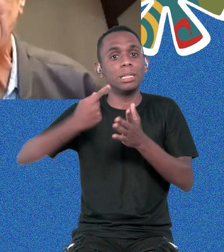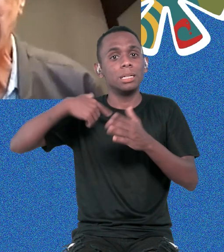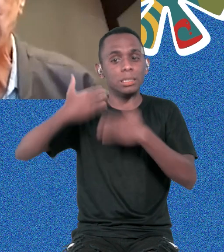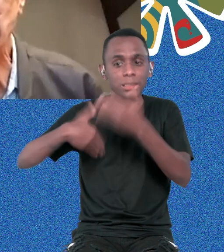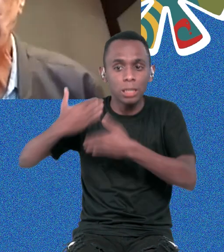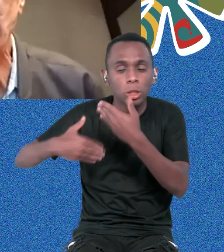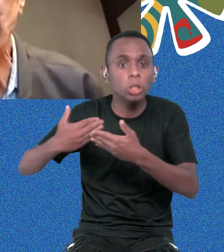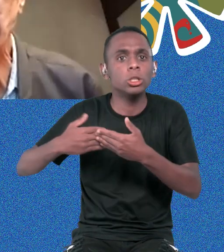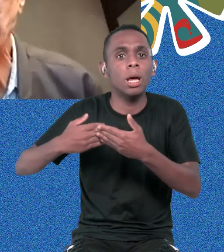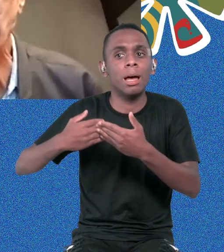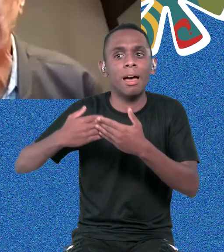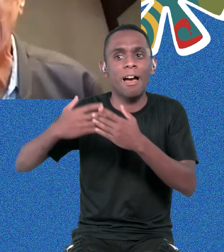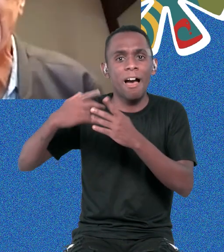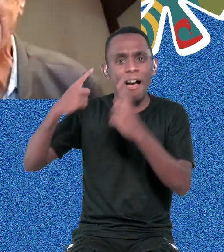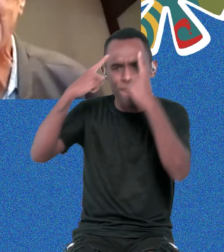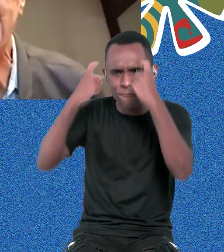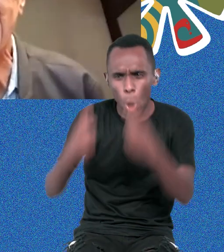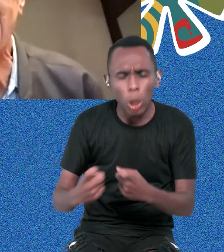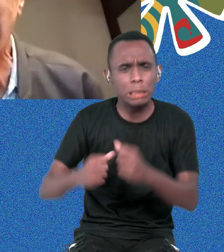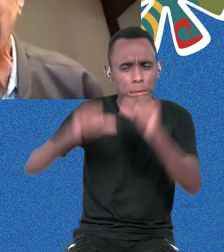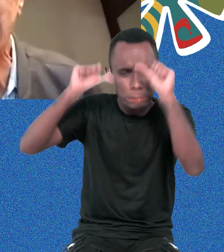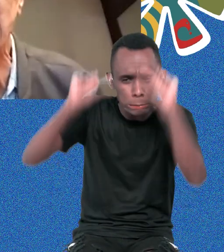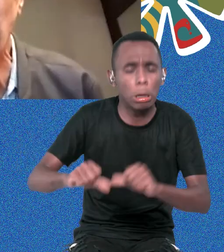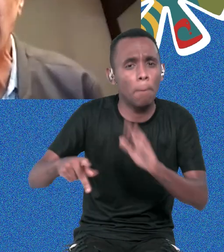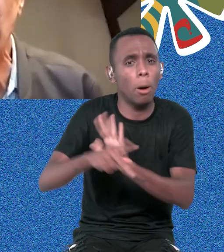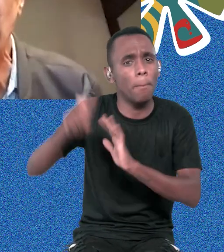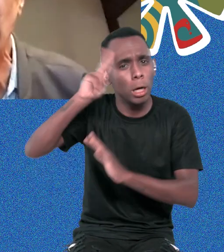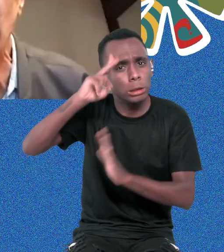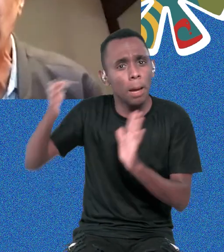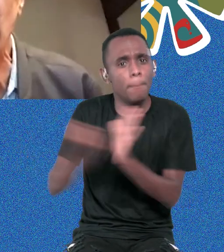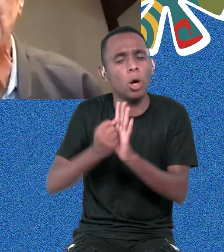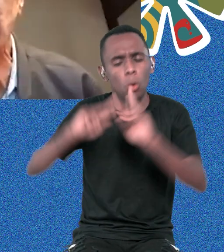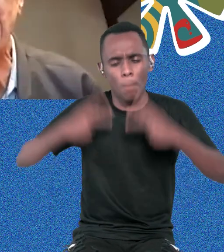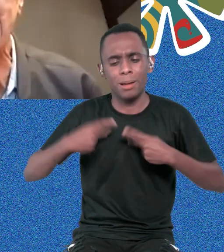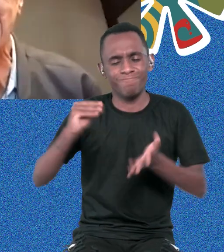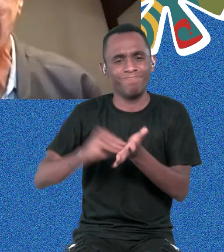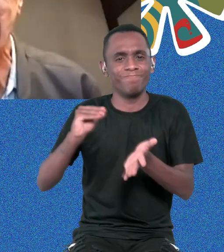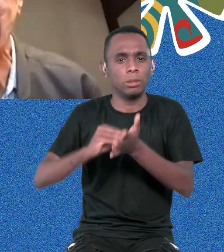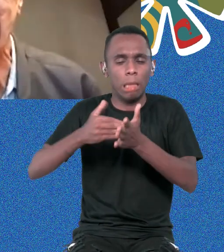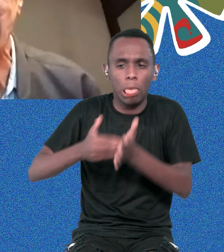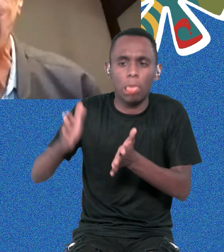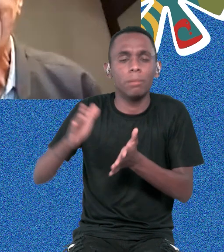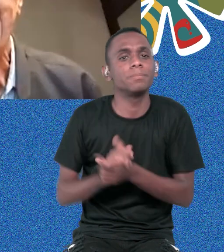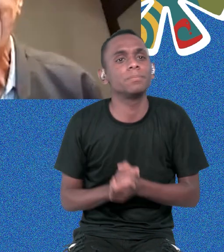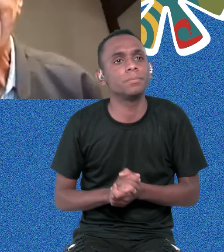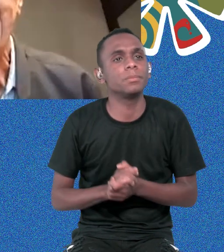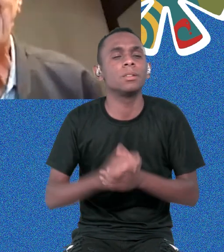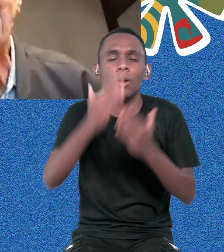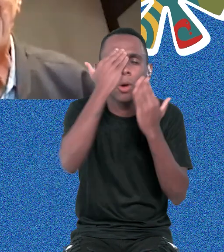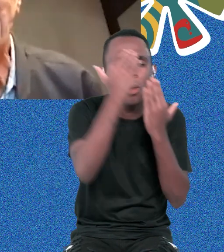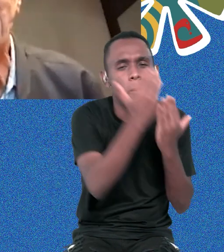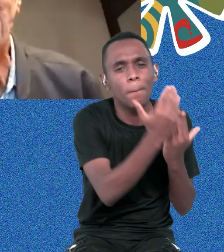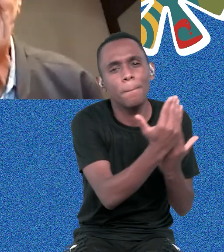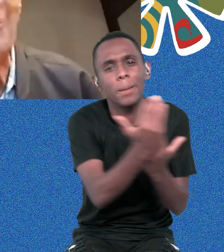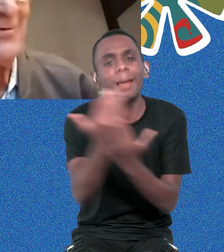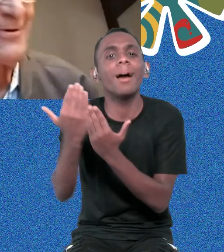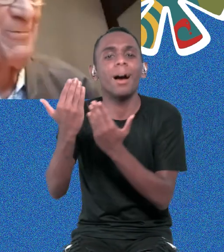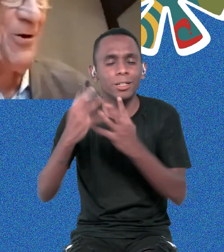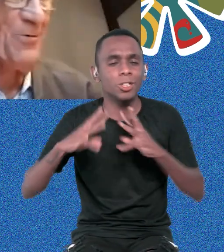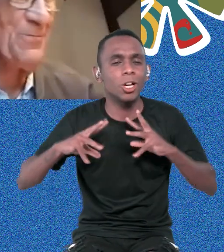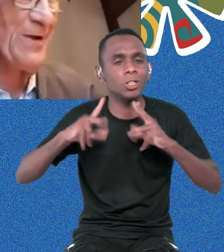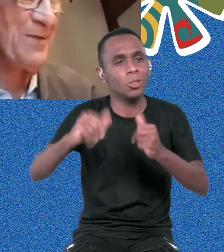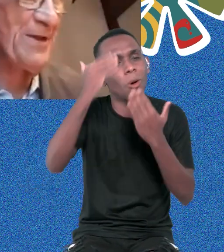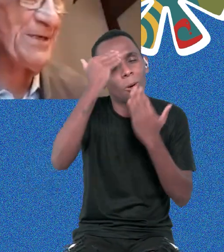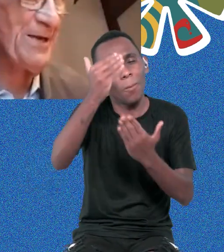não entendemos os processos brutais, terríveis, históricos de desumanização. Enfim, valeu tudo.